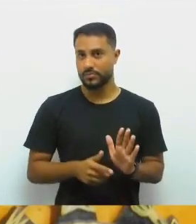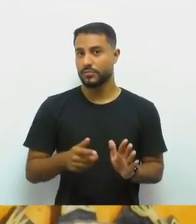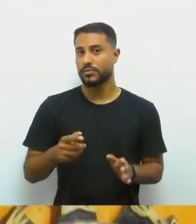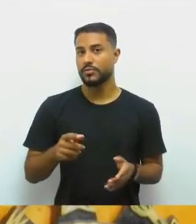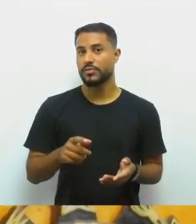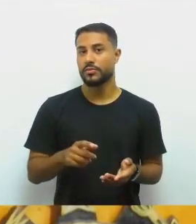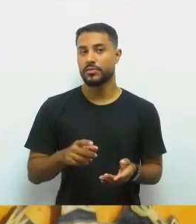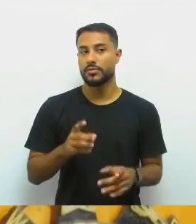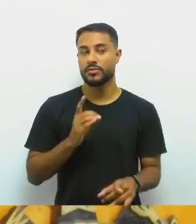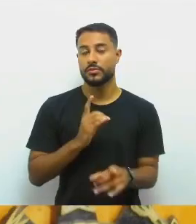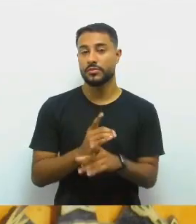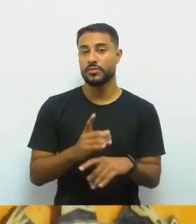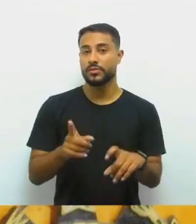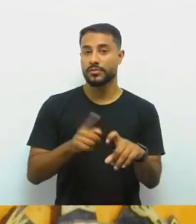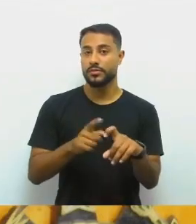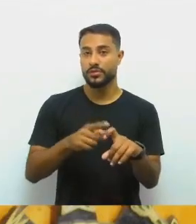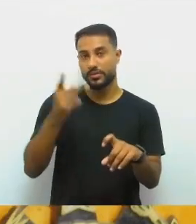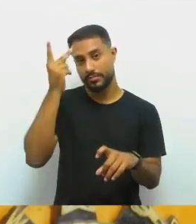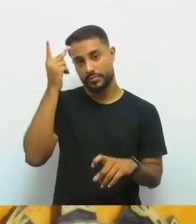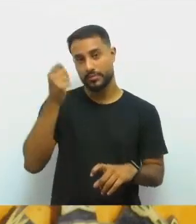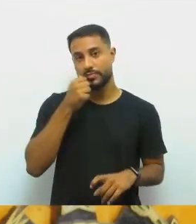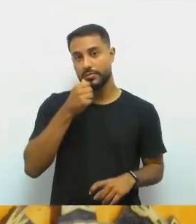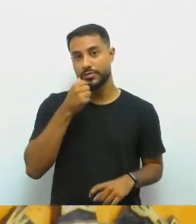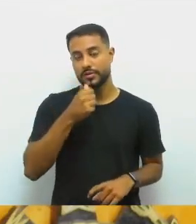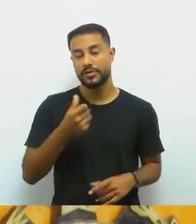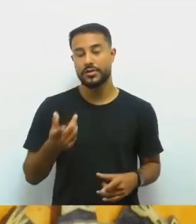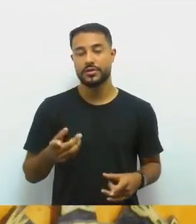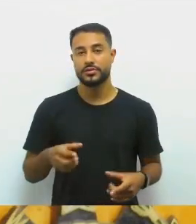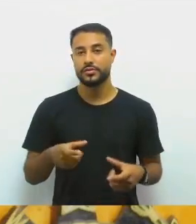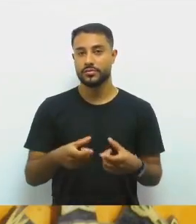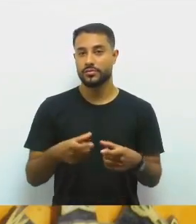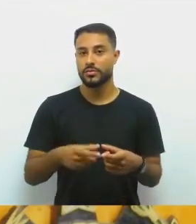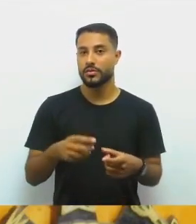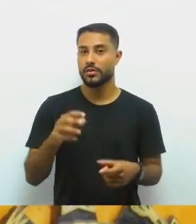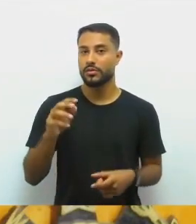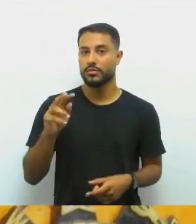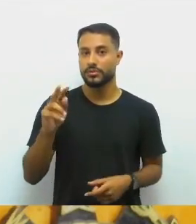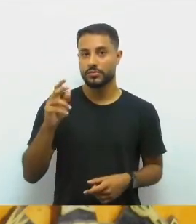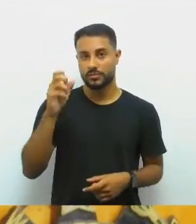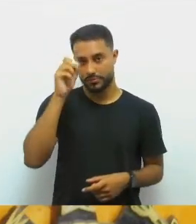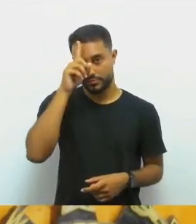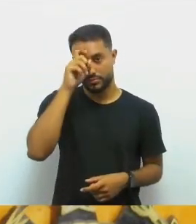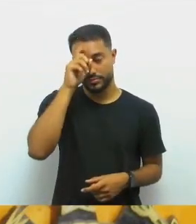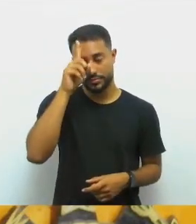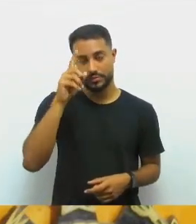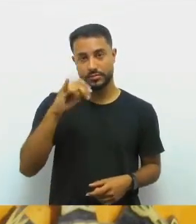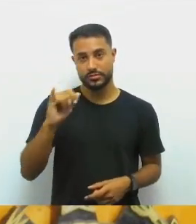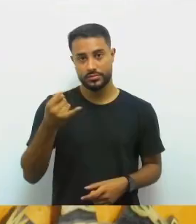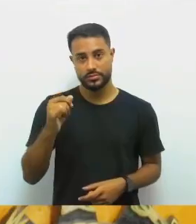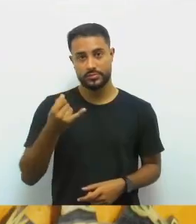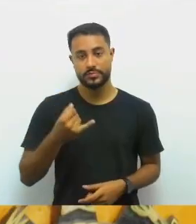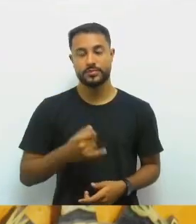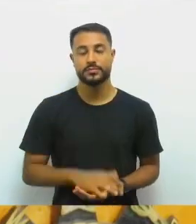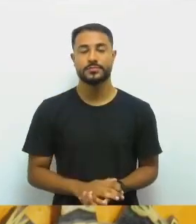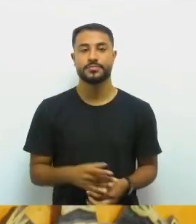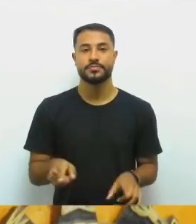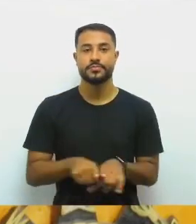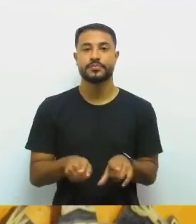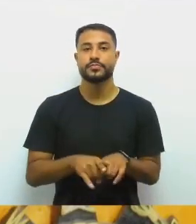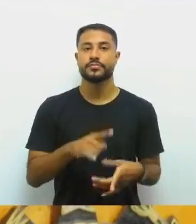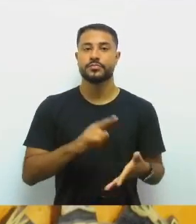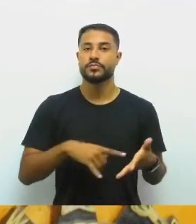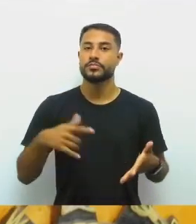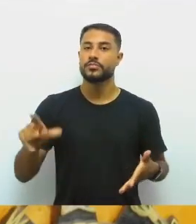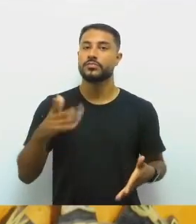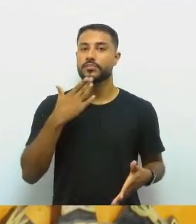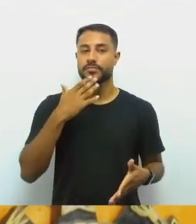vítimas de violência no Hospital Municipal de Japuíba, localizado na Rua Japoranga, no bairro Japuíba. Indicação 3401, indicando ao